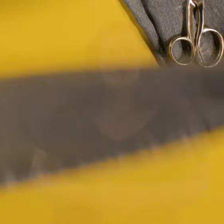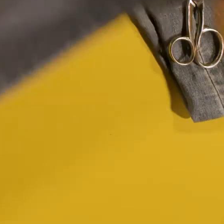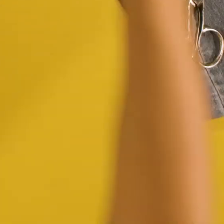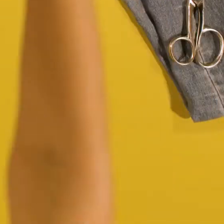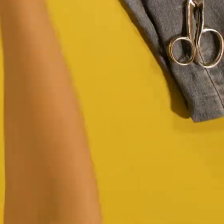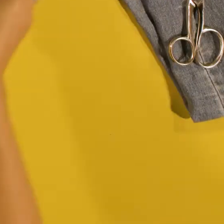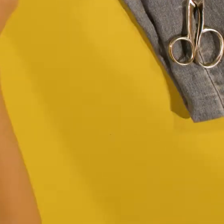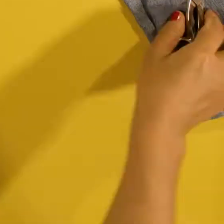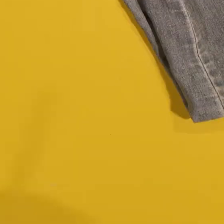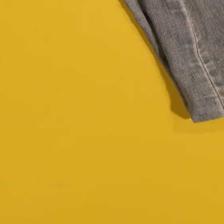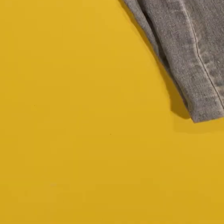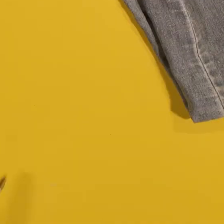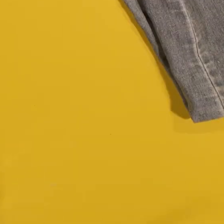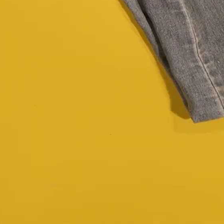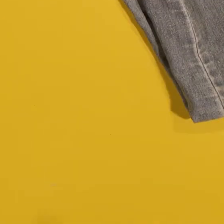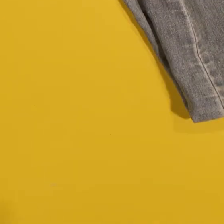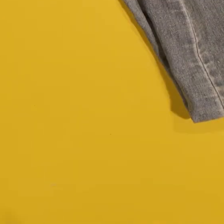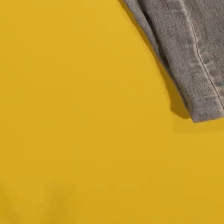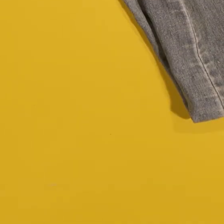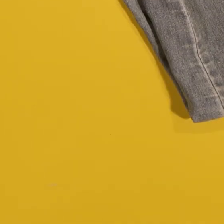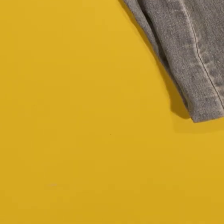cortar desse lado.